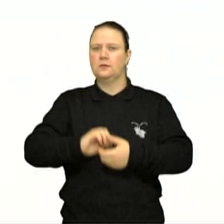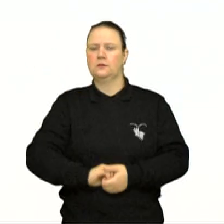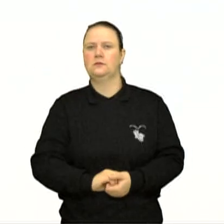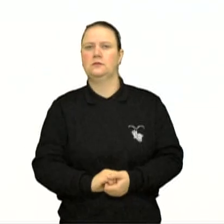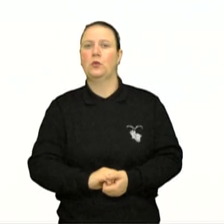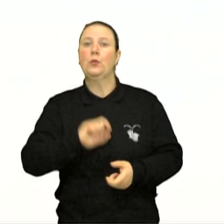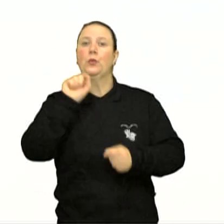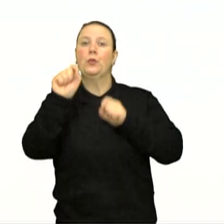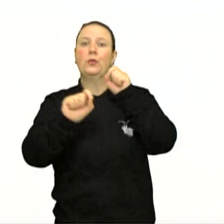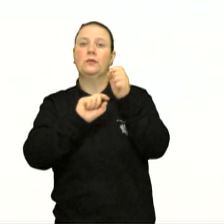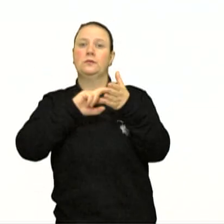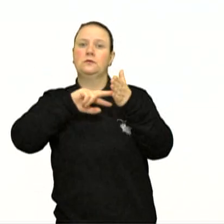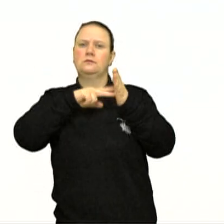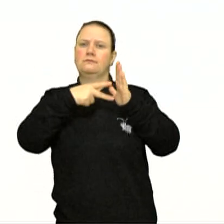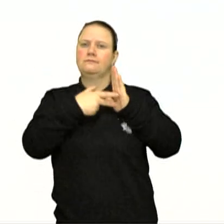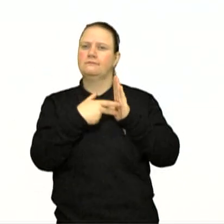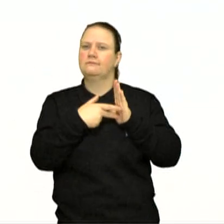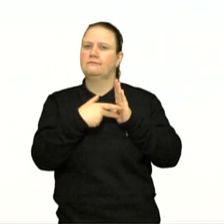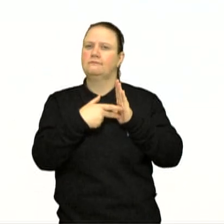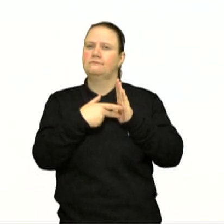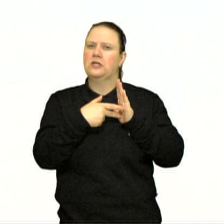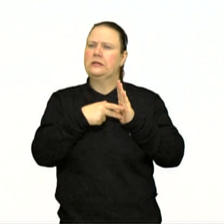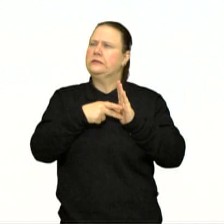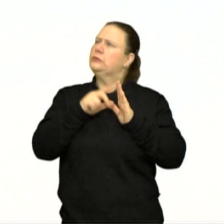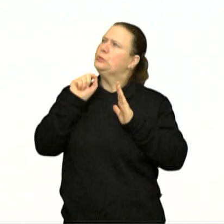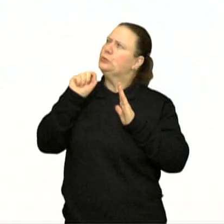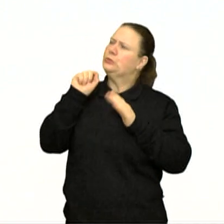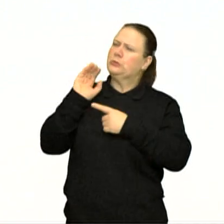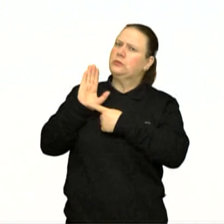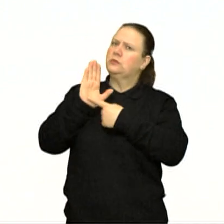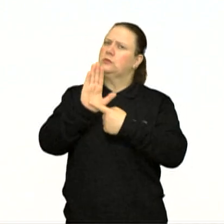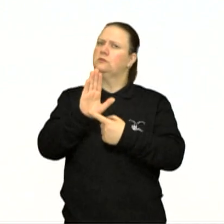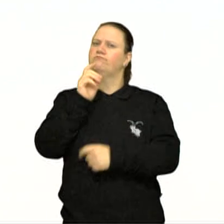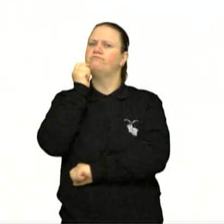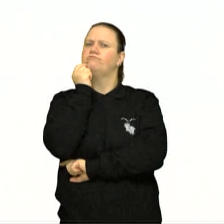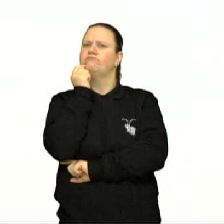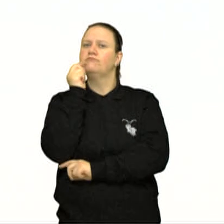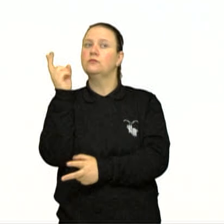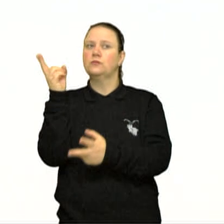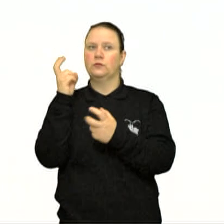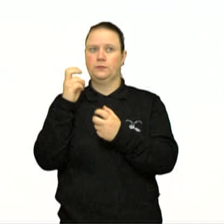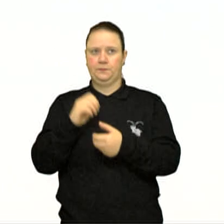qual o significado desse gesto, pessoal? Vocês sabem?